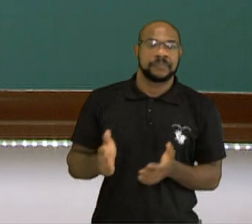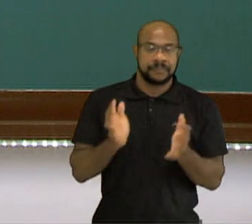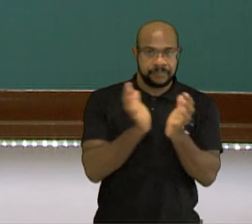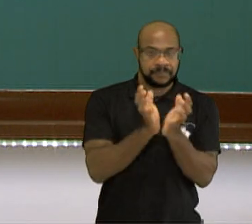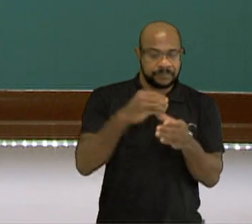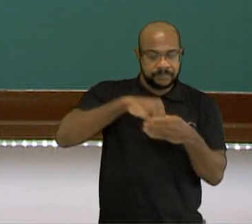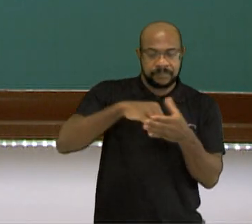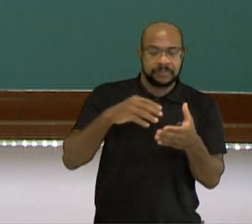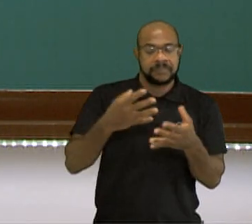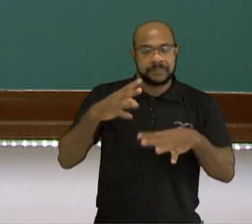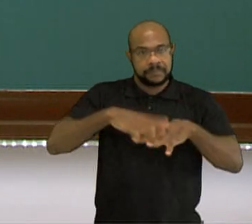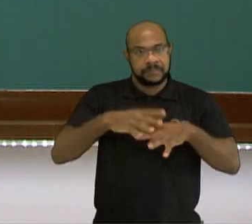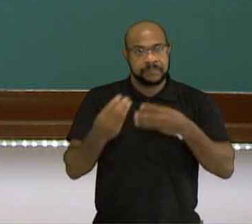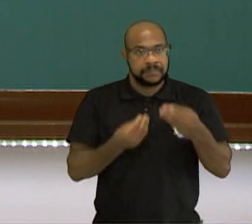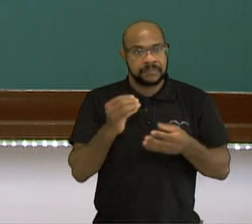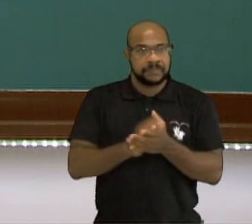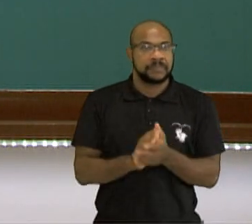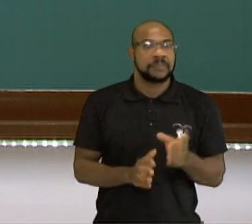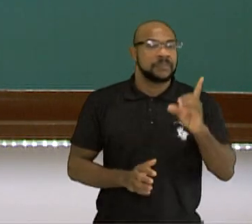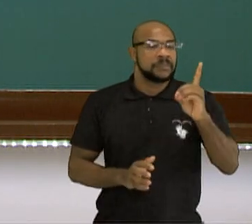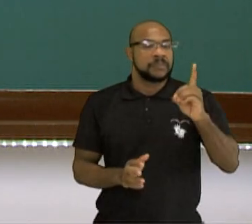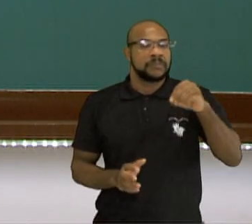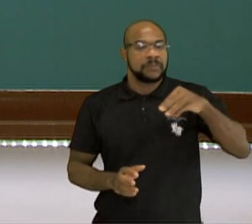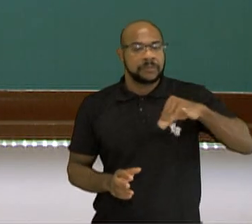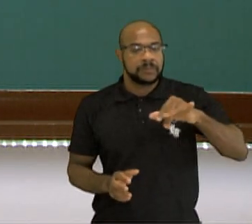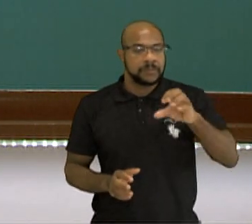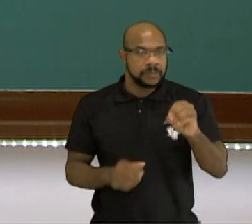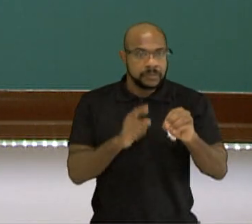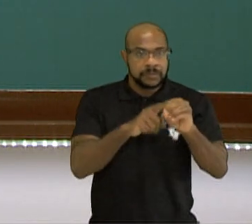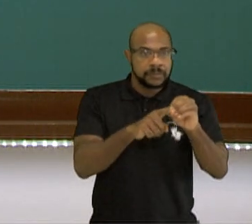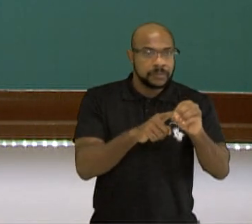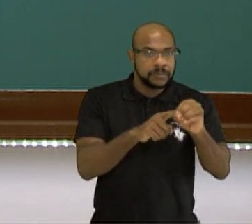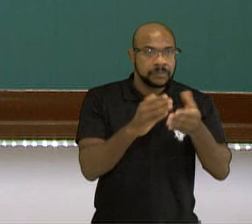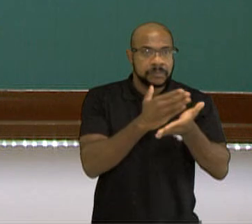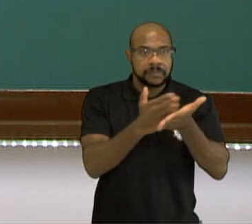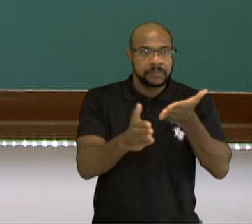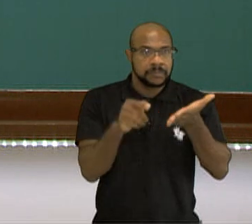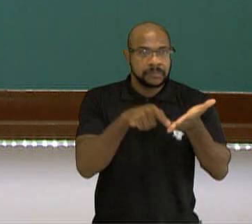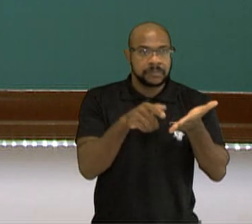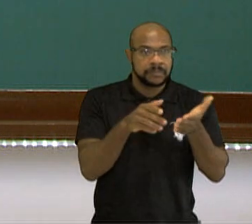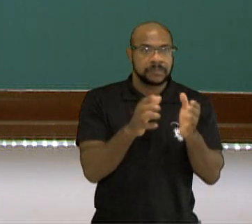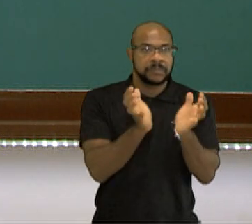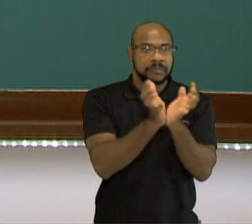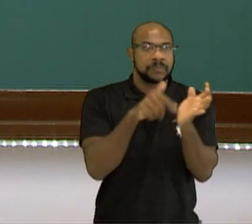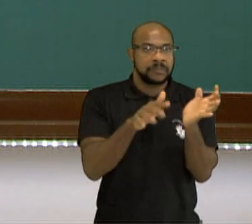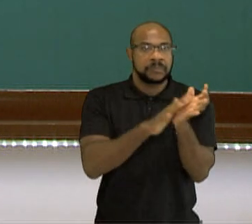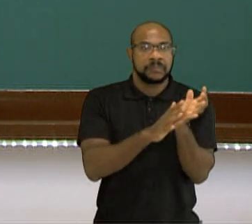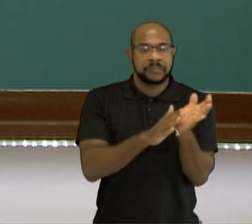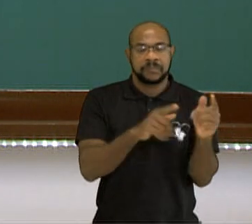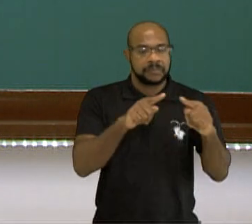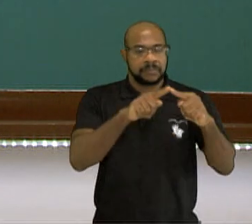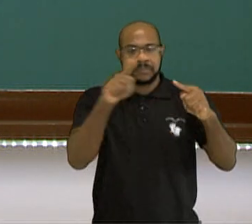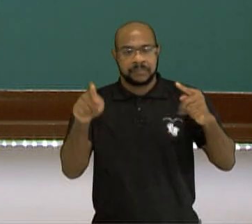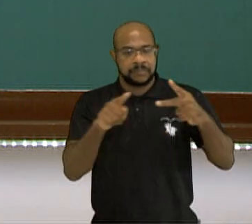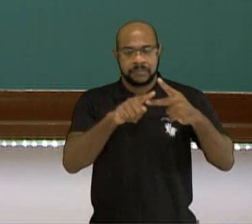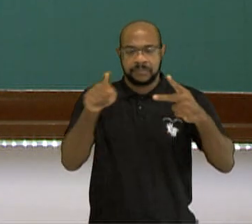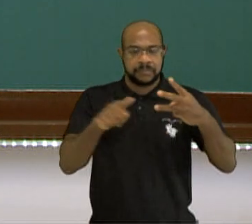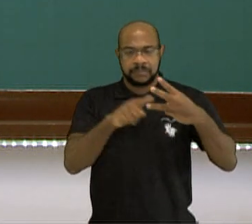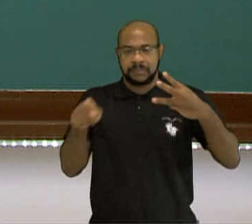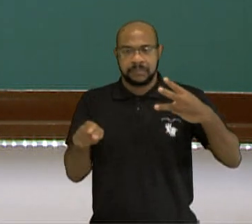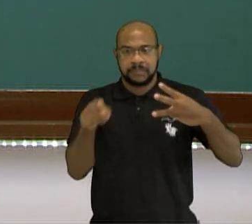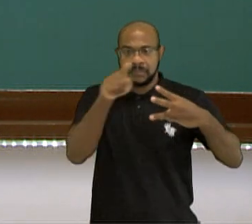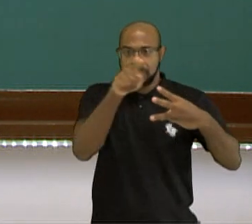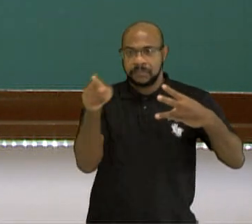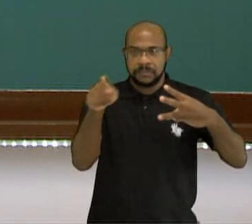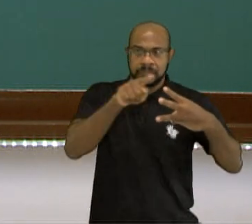nosso conjunto domínio é o conjunto de partida. Aqui, no meio, eu tenho a intervenção da minha